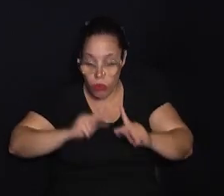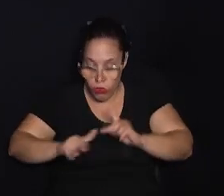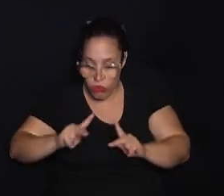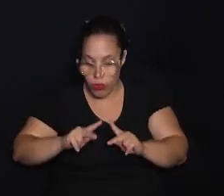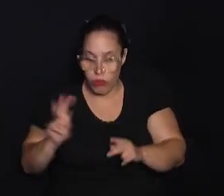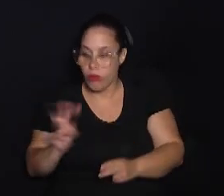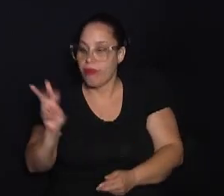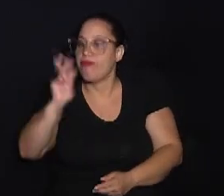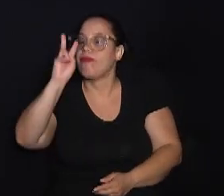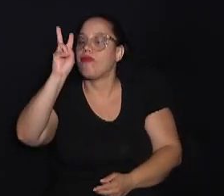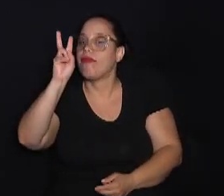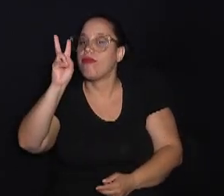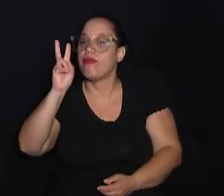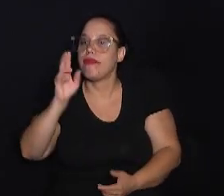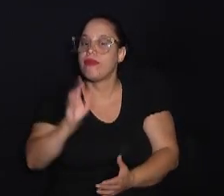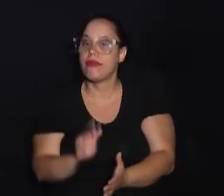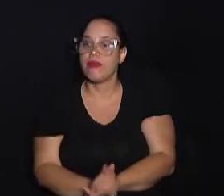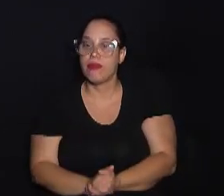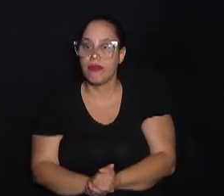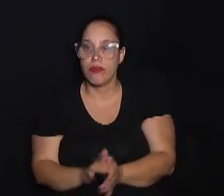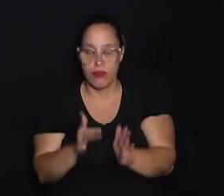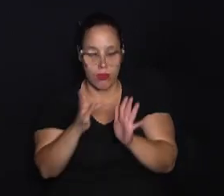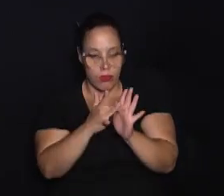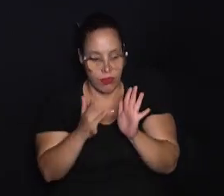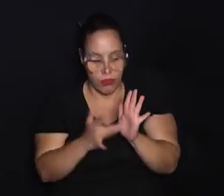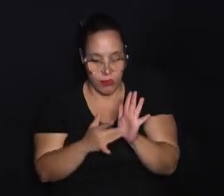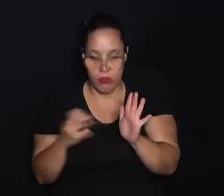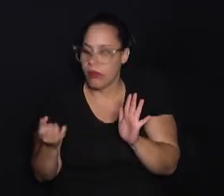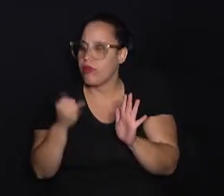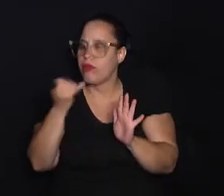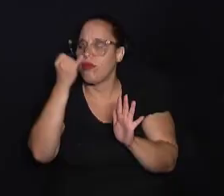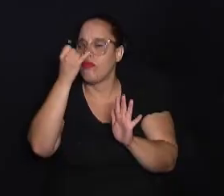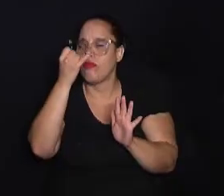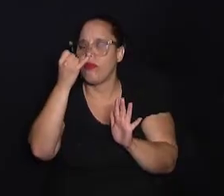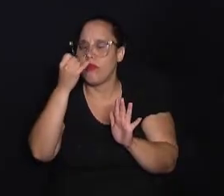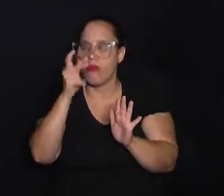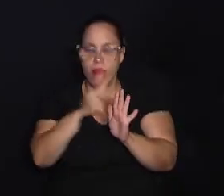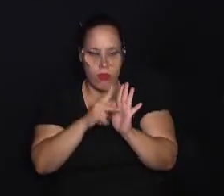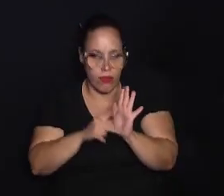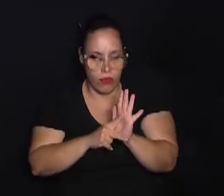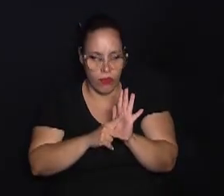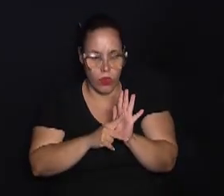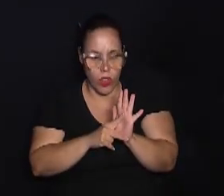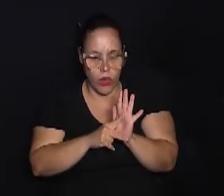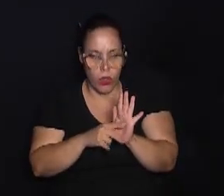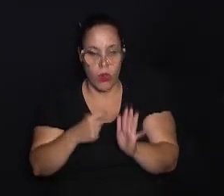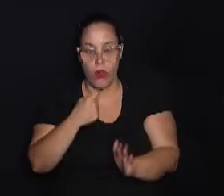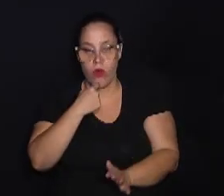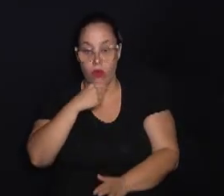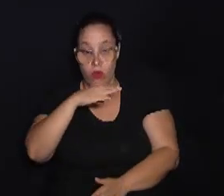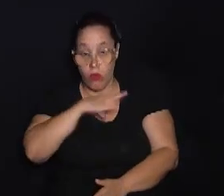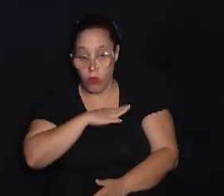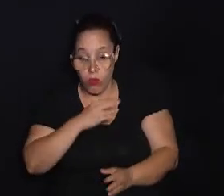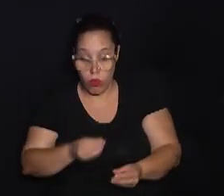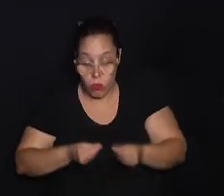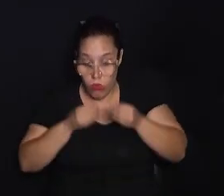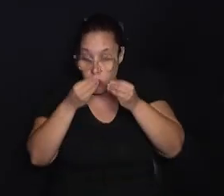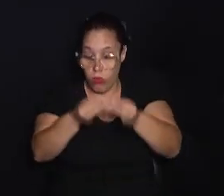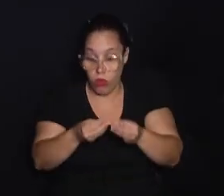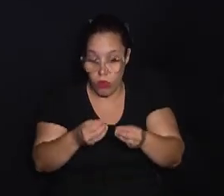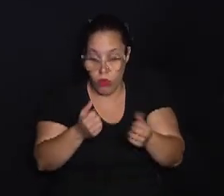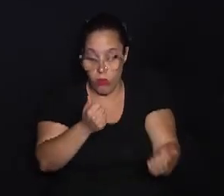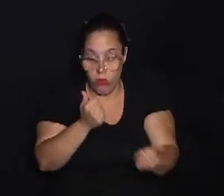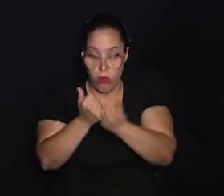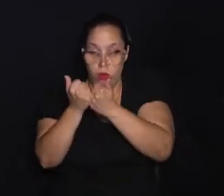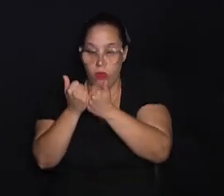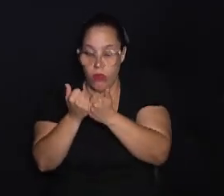valorizada. Então, a gente tem pautado a importância de um projeto de cidade e que passa por defender um serviço